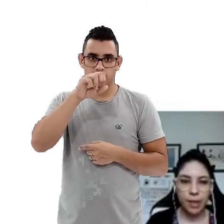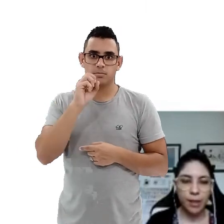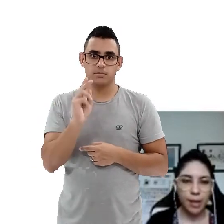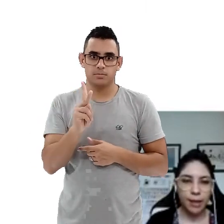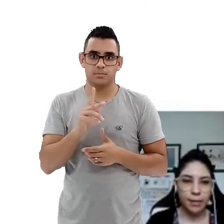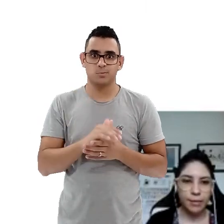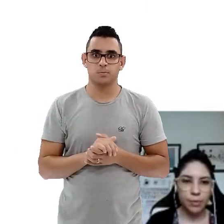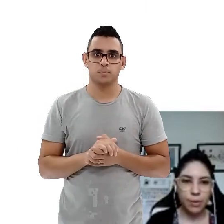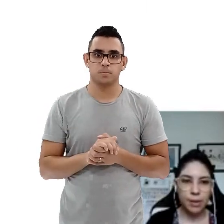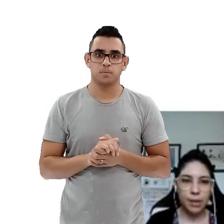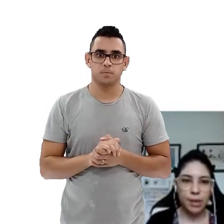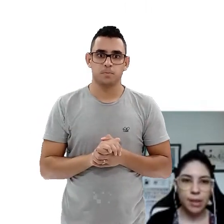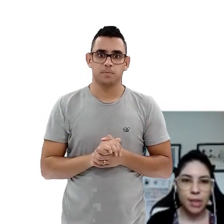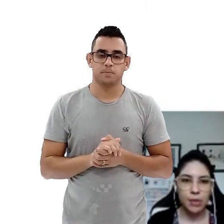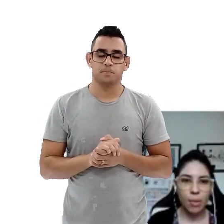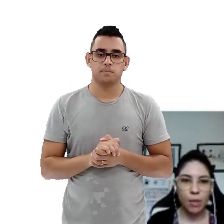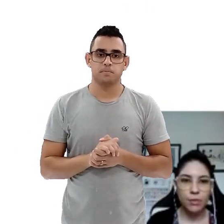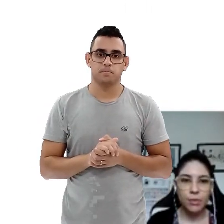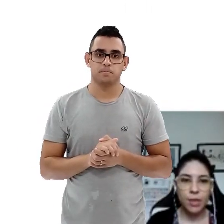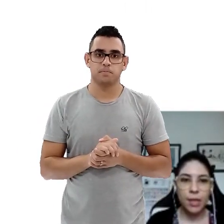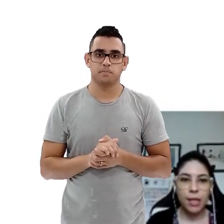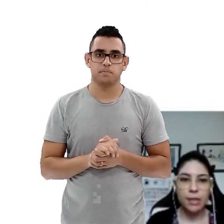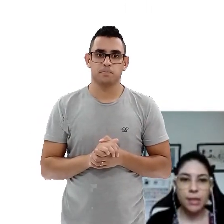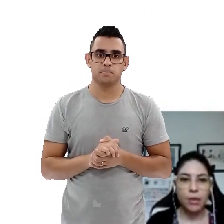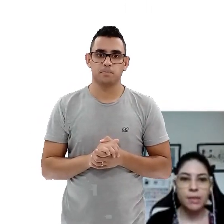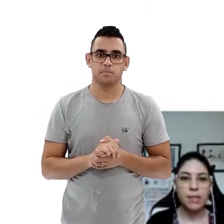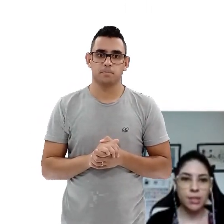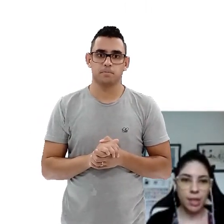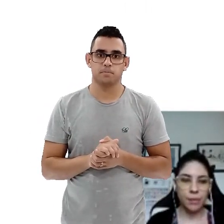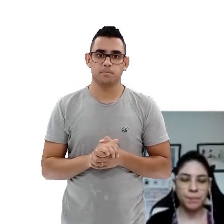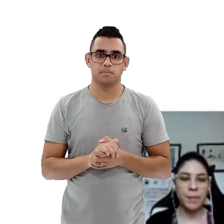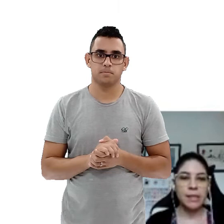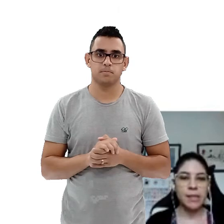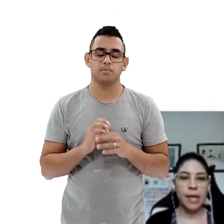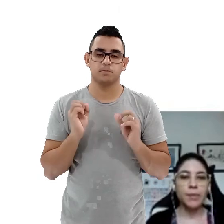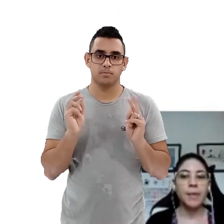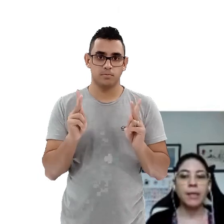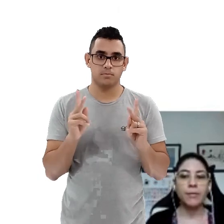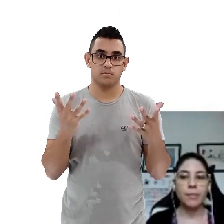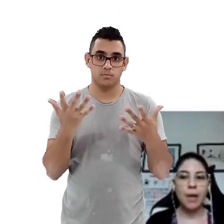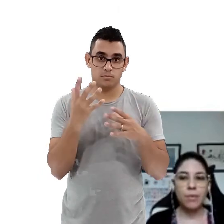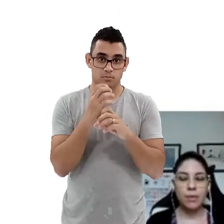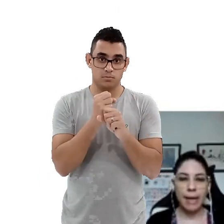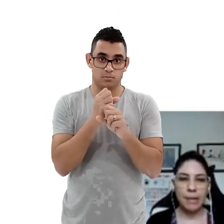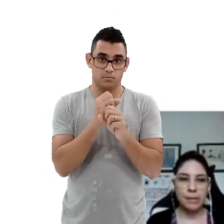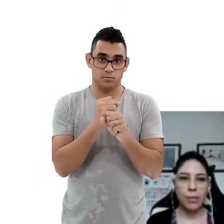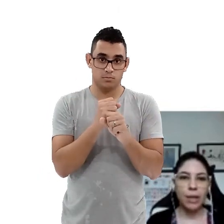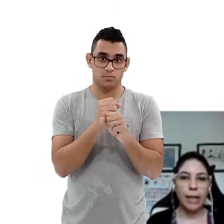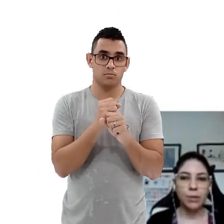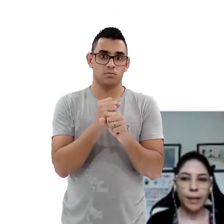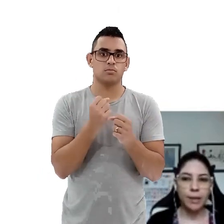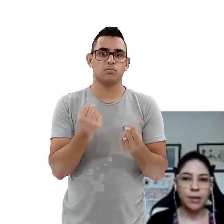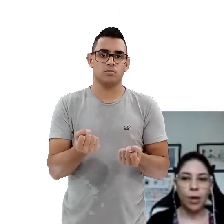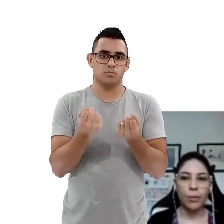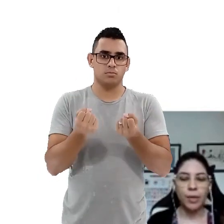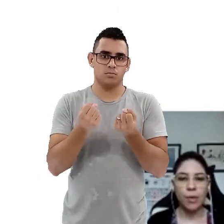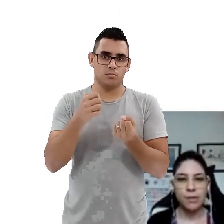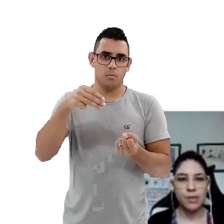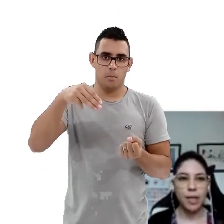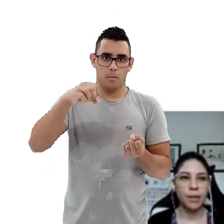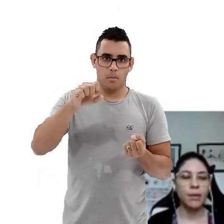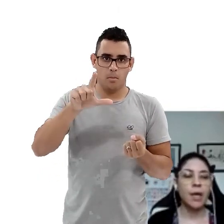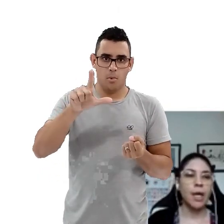oxigênio, né? Eita, deixa eu botar aqui, 3 mols de oxigênio, certo? Então, vamos calcular a massa molar do etanol